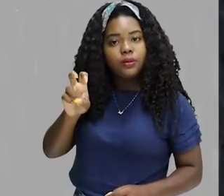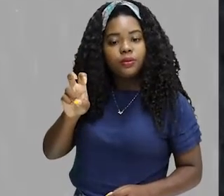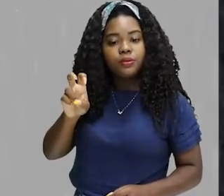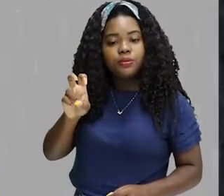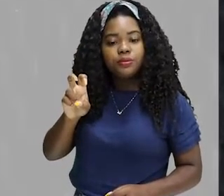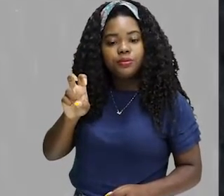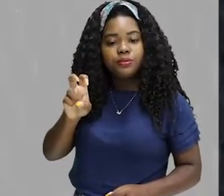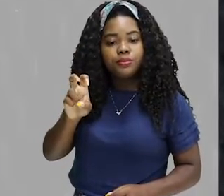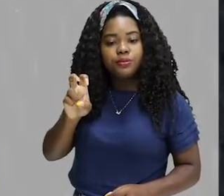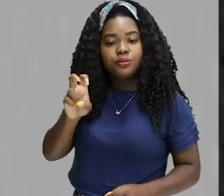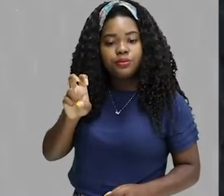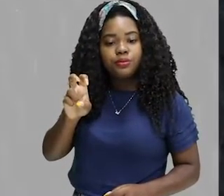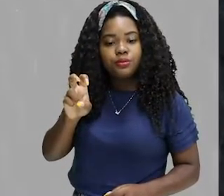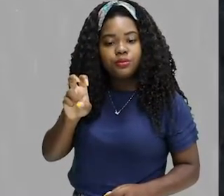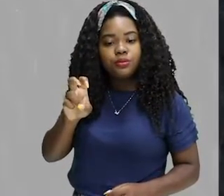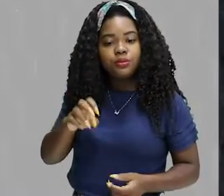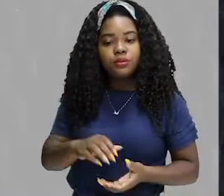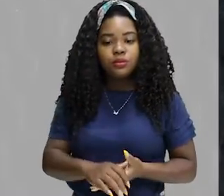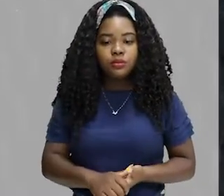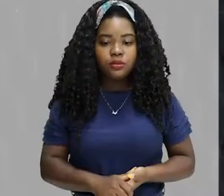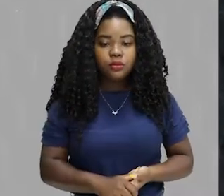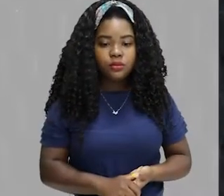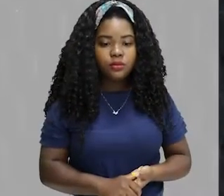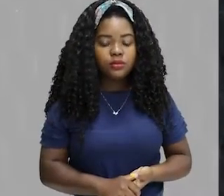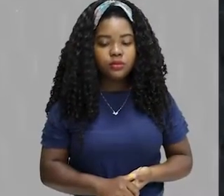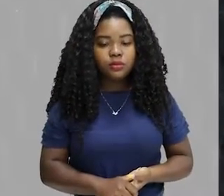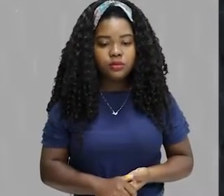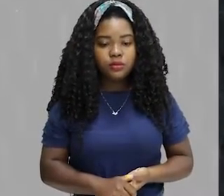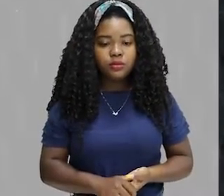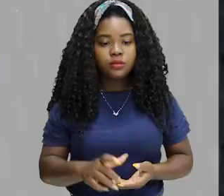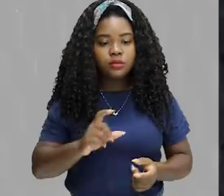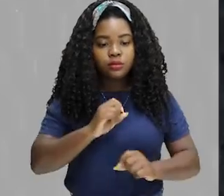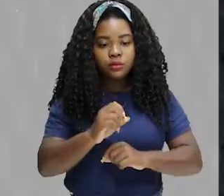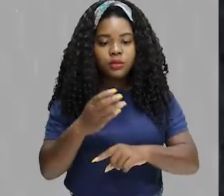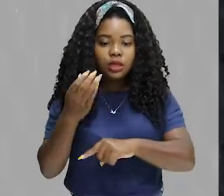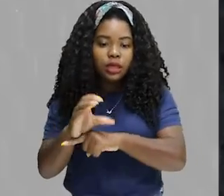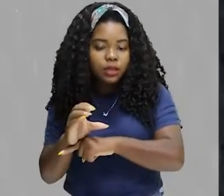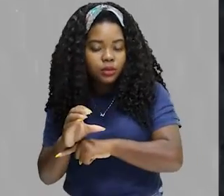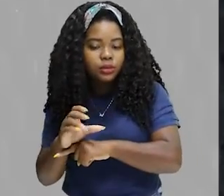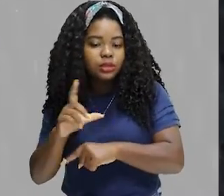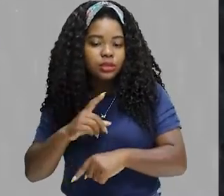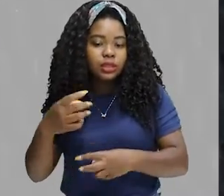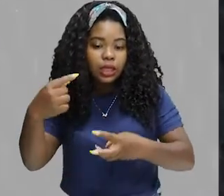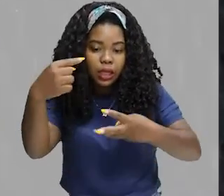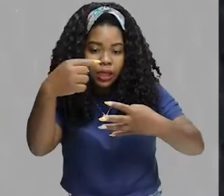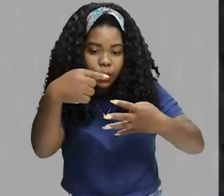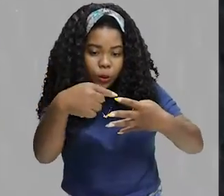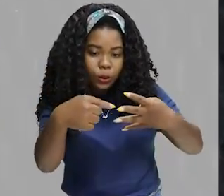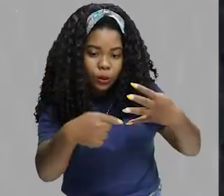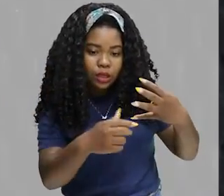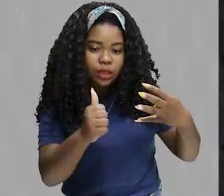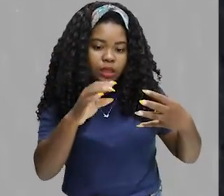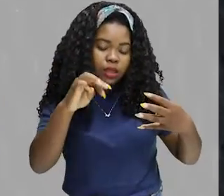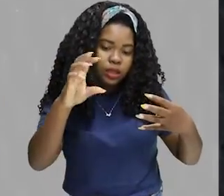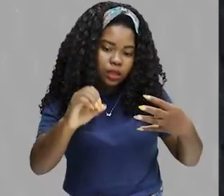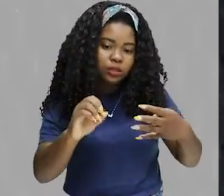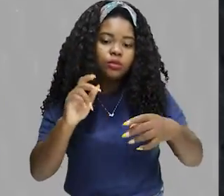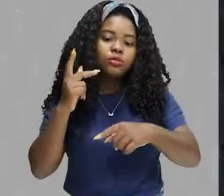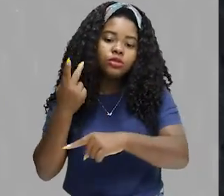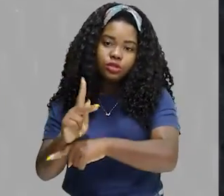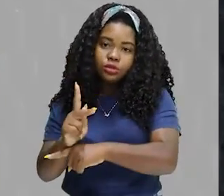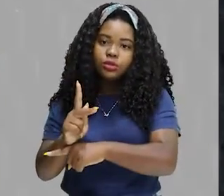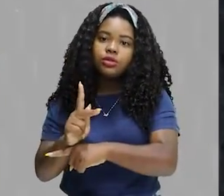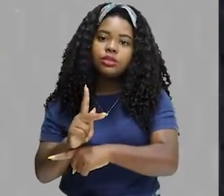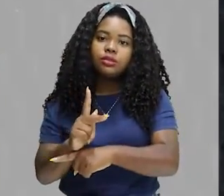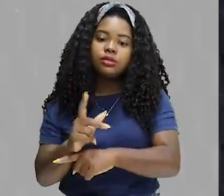a molécula, né? A substância metano. É um átomo de carbono e são 4 átomos de hidrogênio,